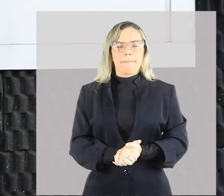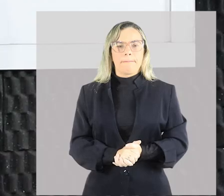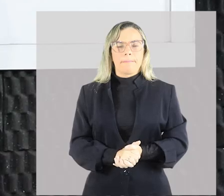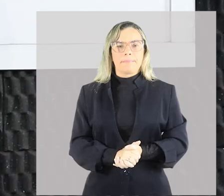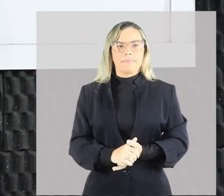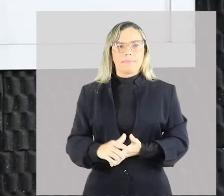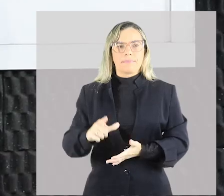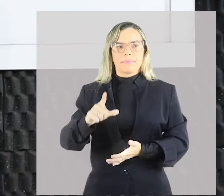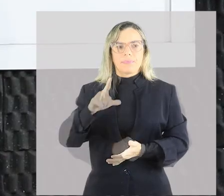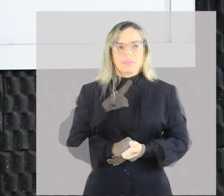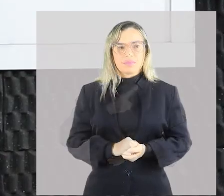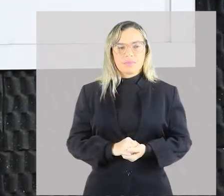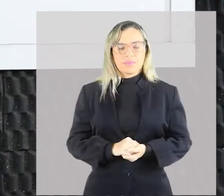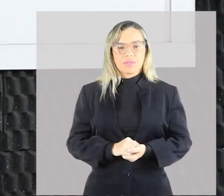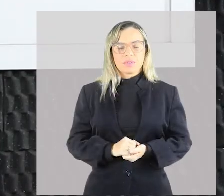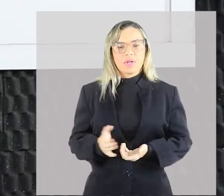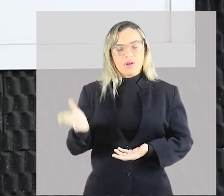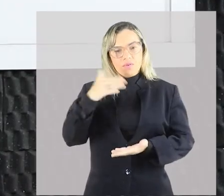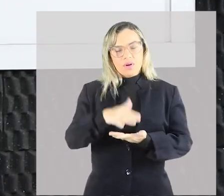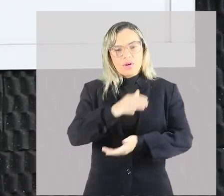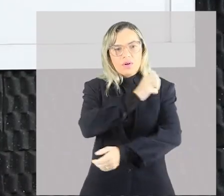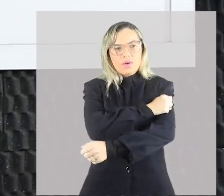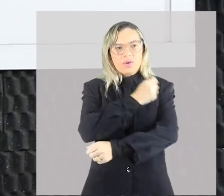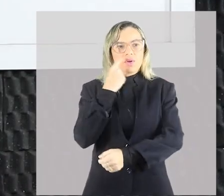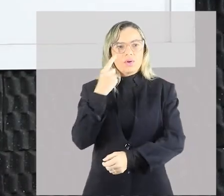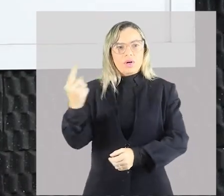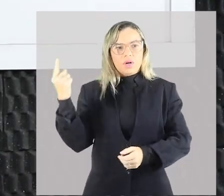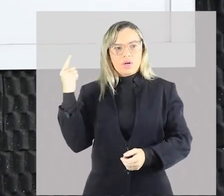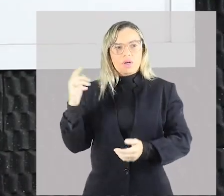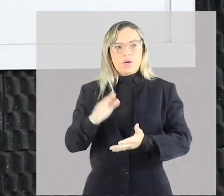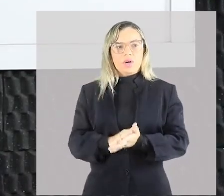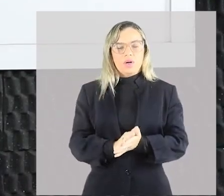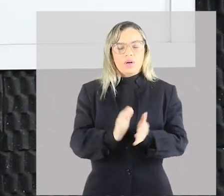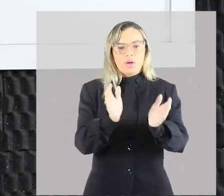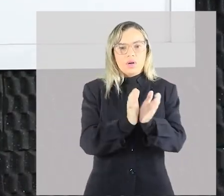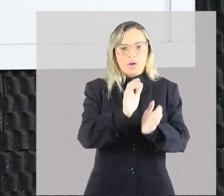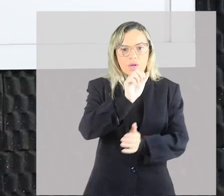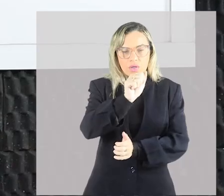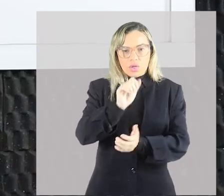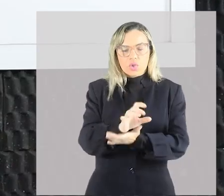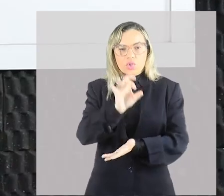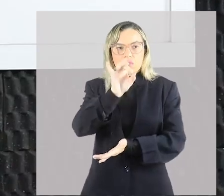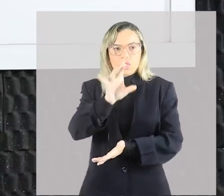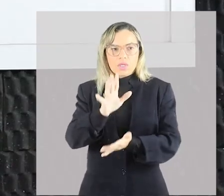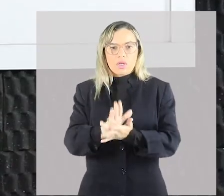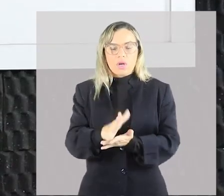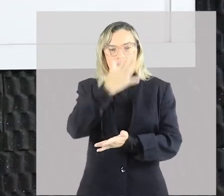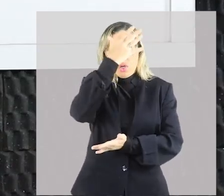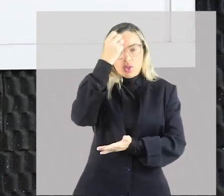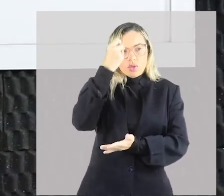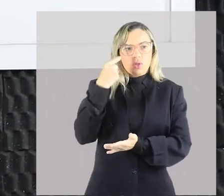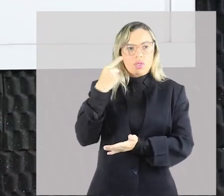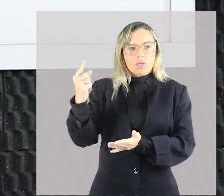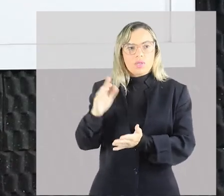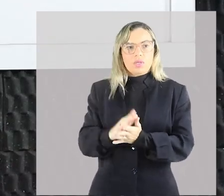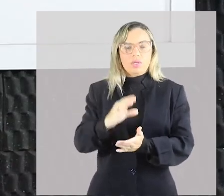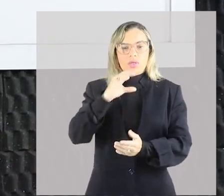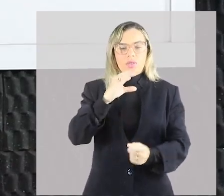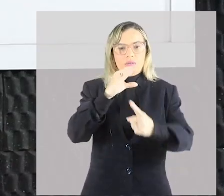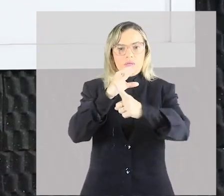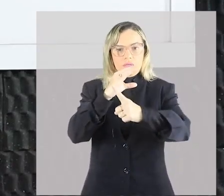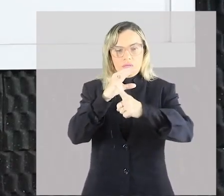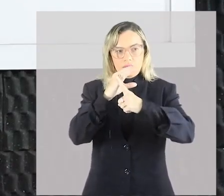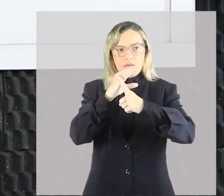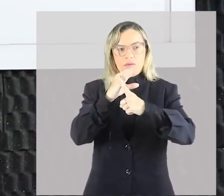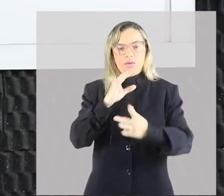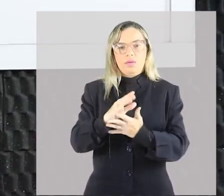um conjunto A. Então, galera, vamos lá. Eu botei aqui um conjunto A, só colocando aqui, pessoal, que eu esqueci, ó, não contém, tem que